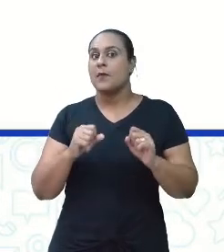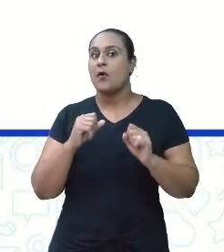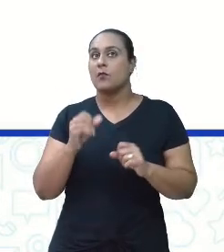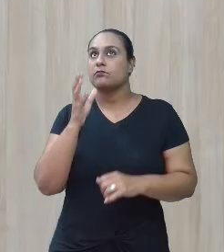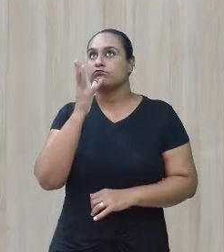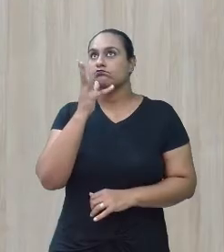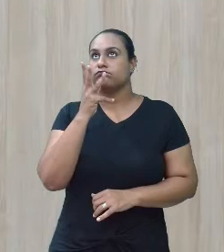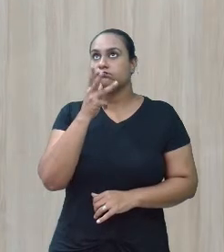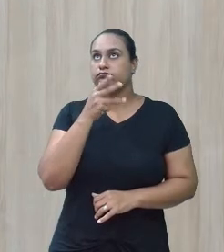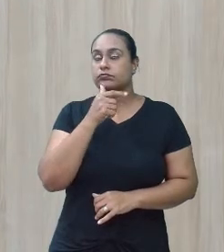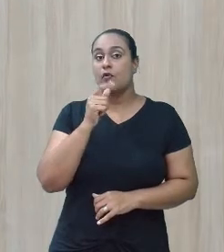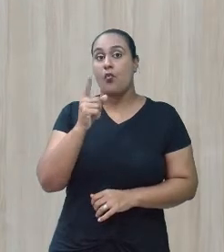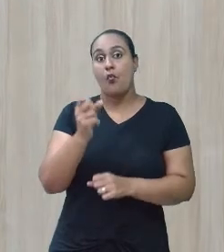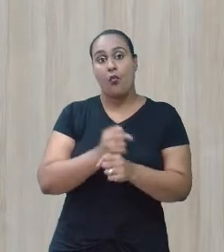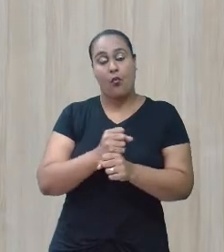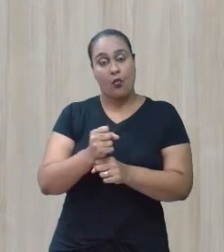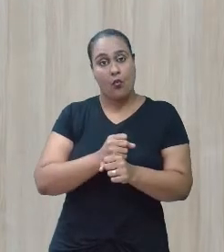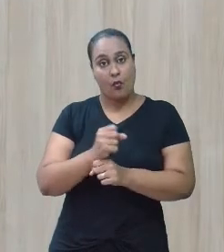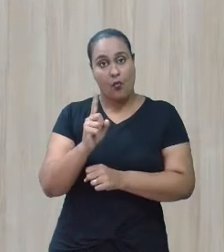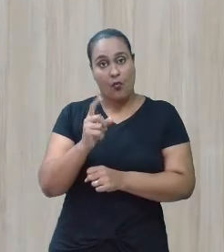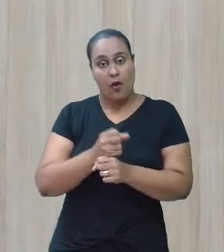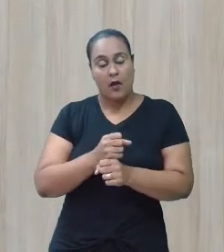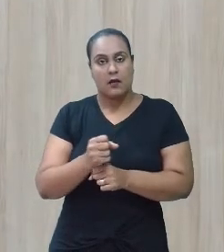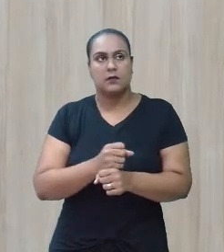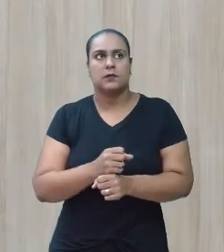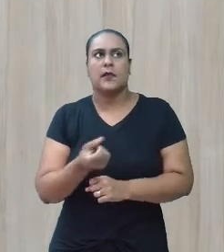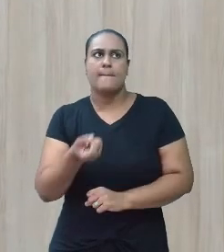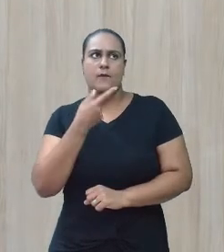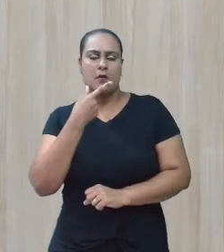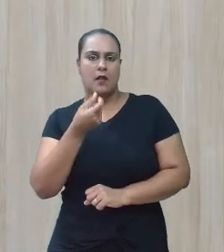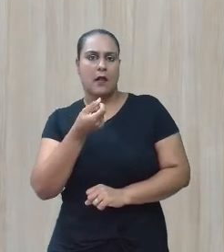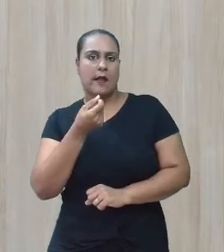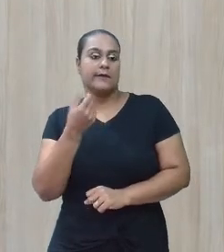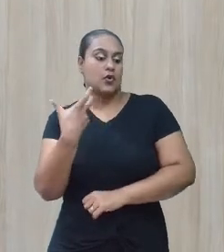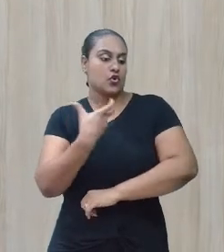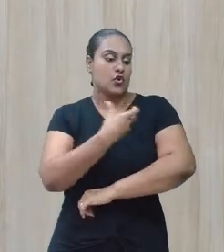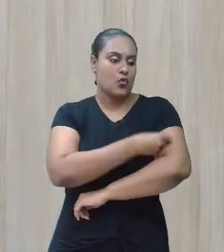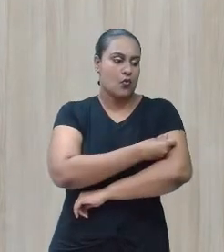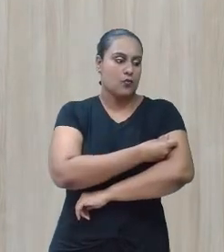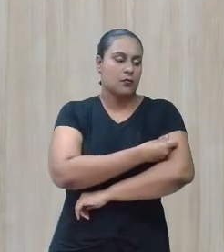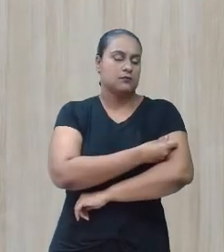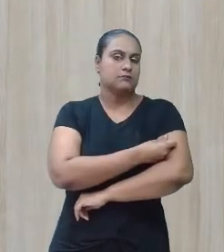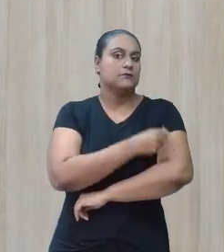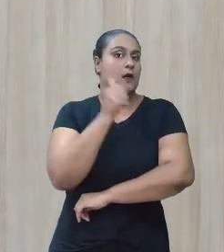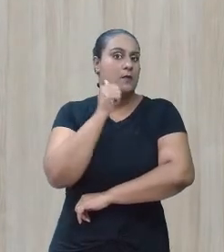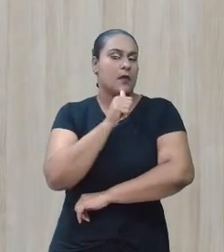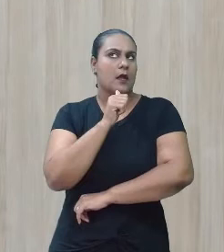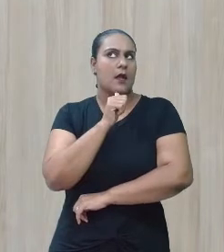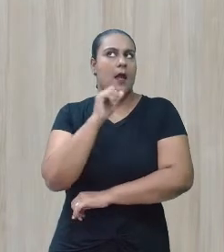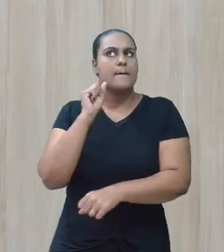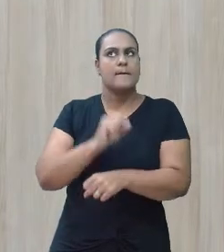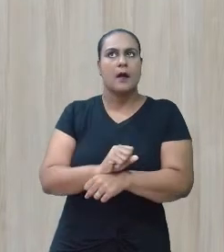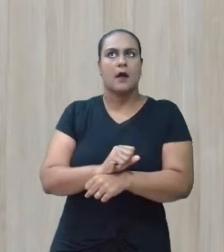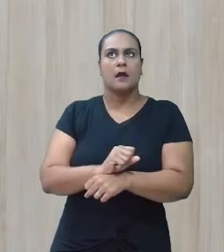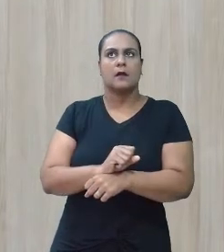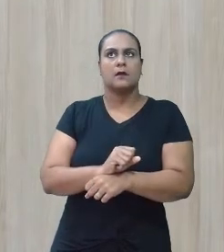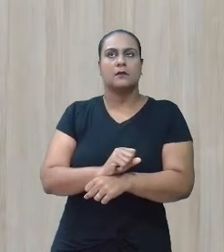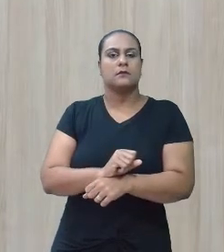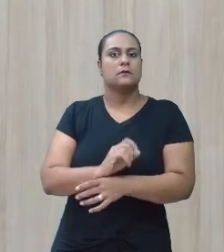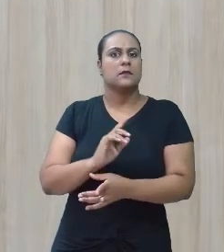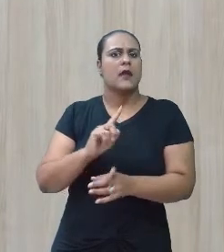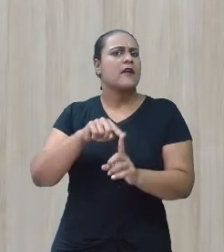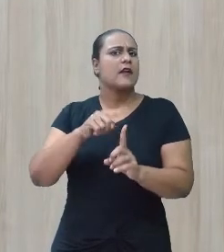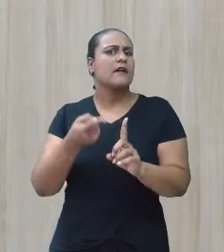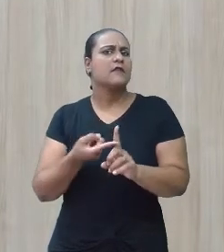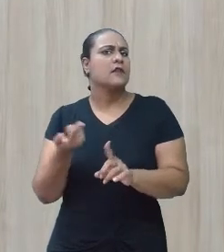Então, aí o alerta, existem pessoas, mulheres que tomam, não é? Param de tomar e demoram a engravidar, às vezes até 1 ano.